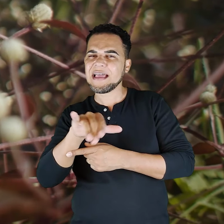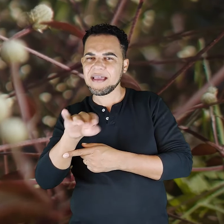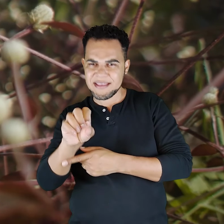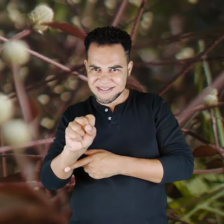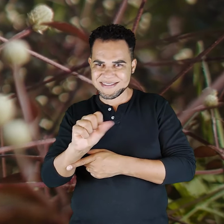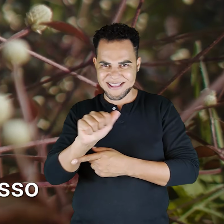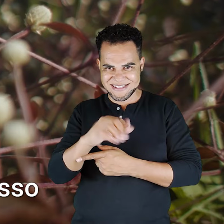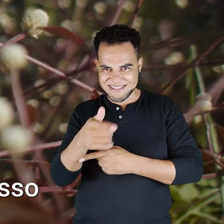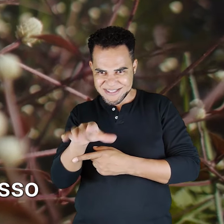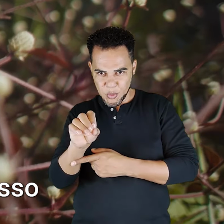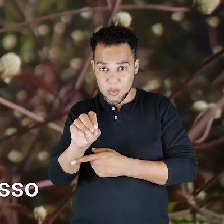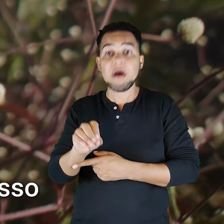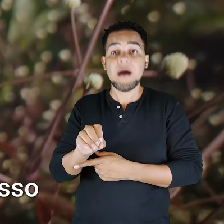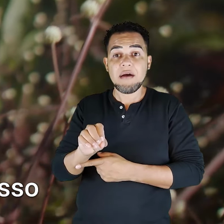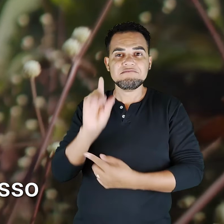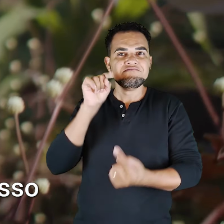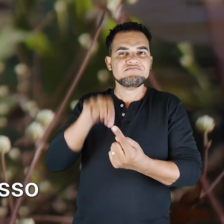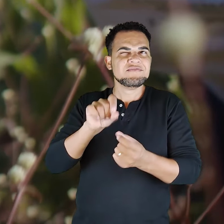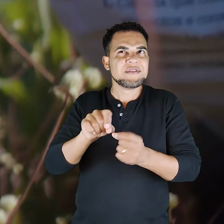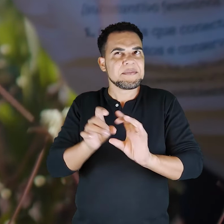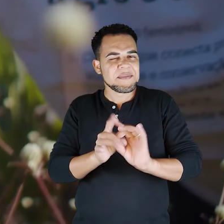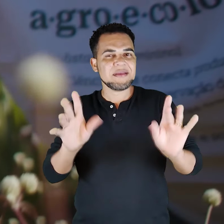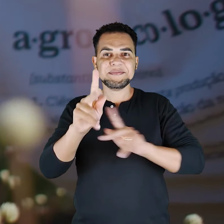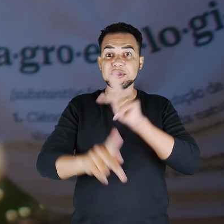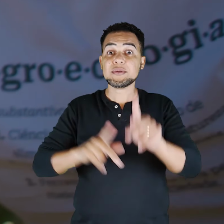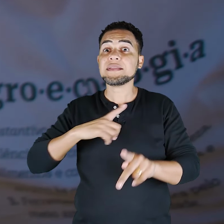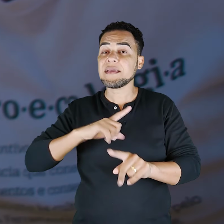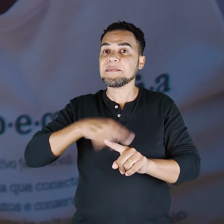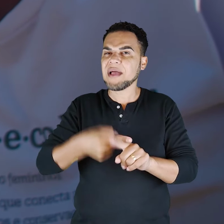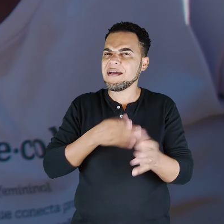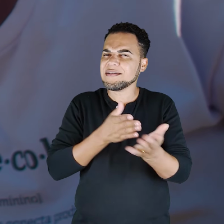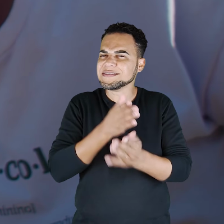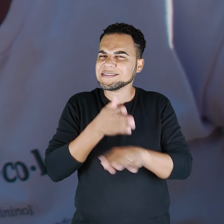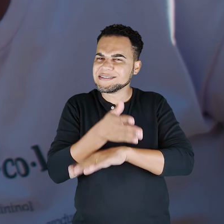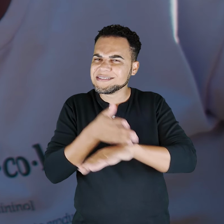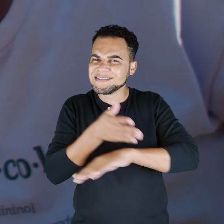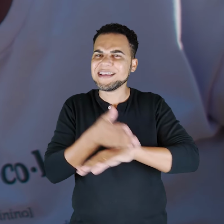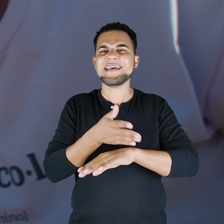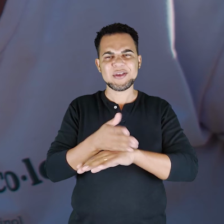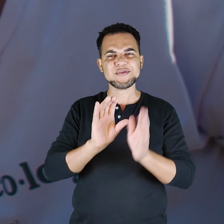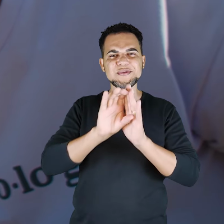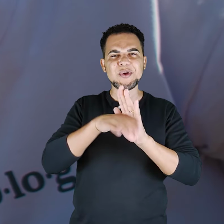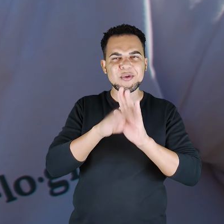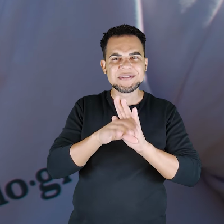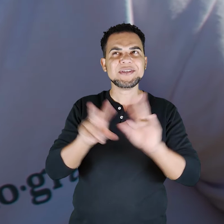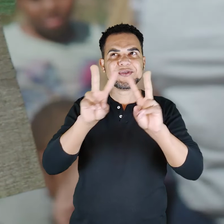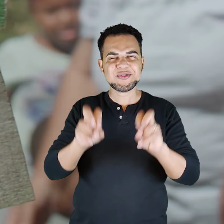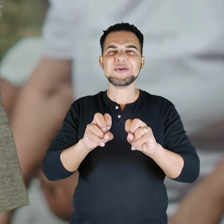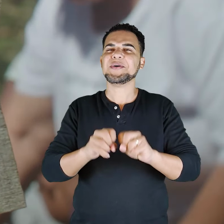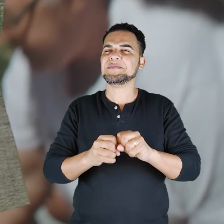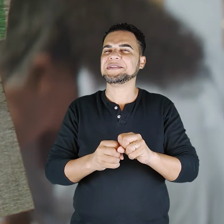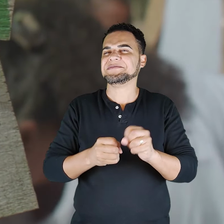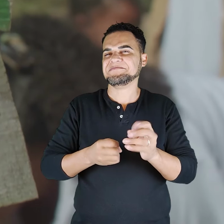muita potência, né? Porque ele permite que as pessoas tenham acesso um pouco mais continuado aos conceitos e práticas da agroecologia. E